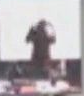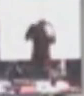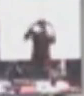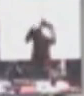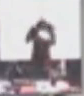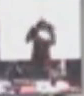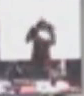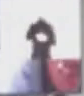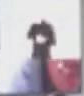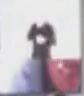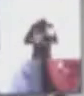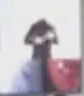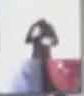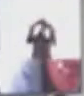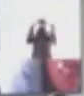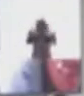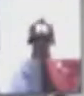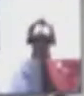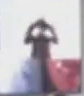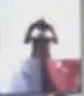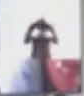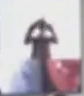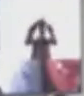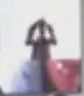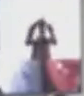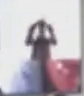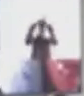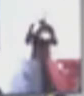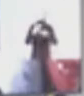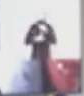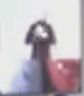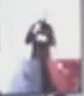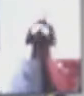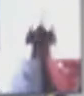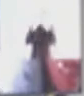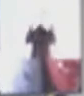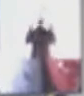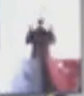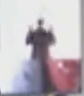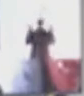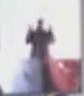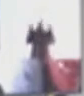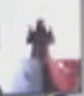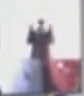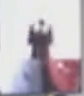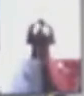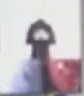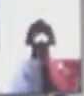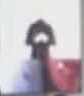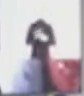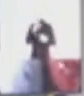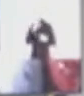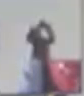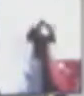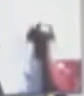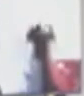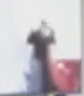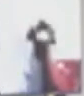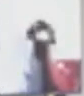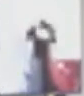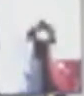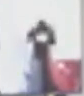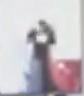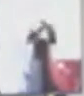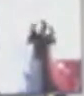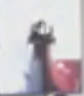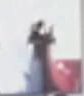lei orçamentária anual, que é a LOAS, e ainda estabelece as metas e prioridades da administração estadual, para